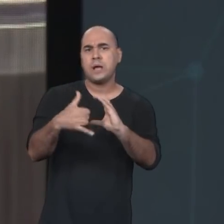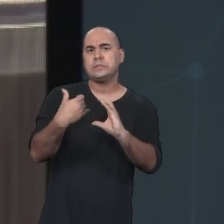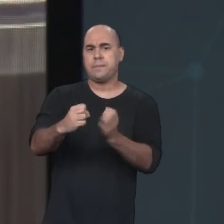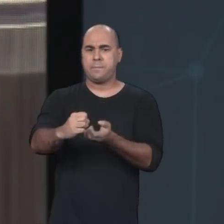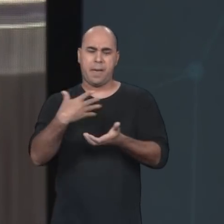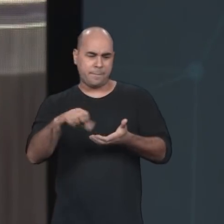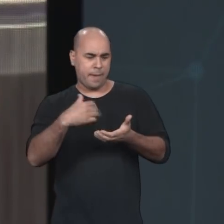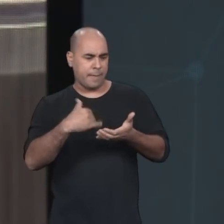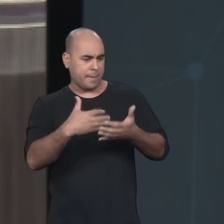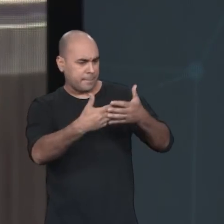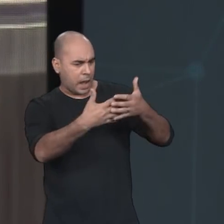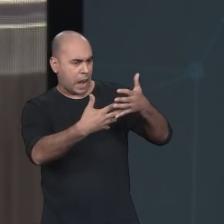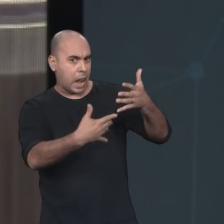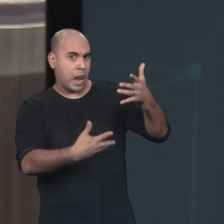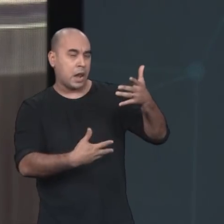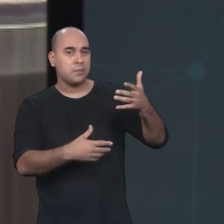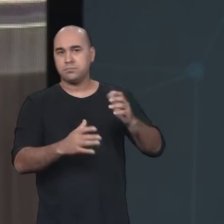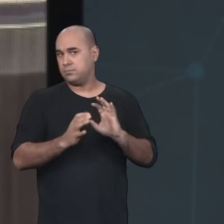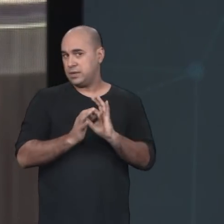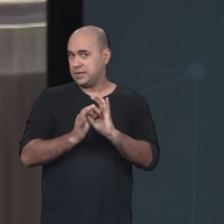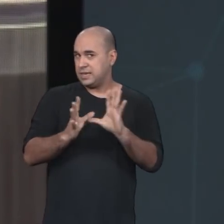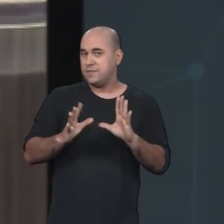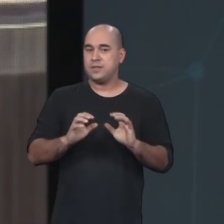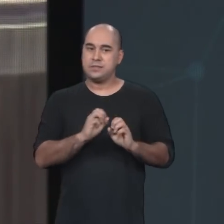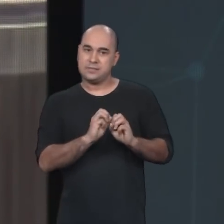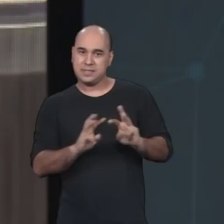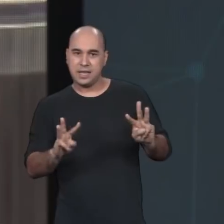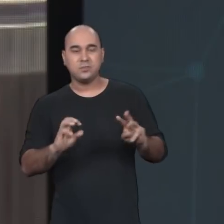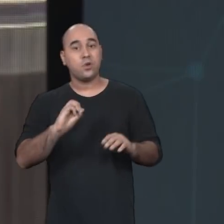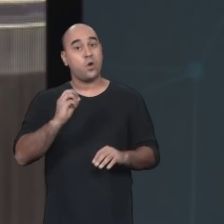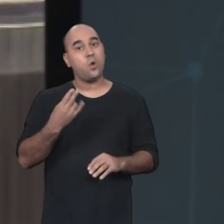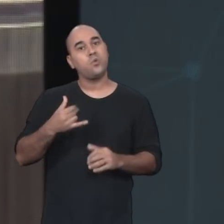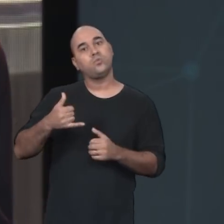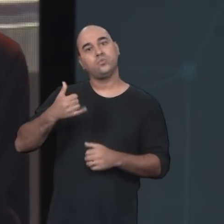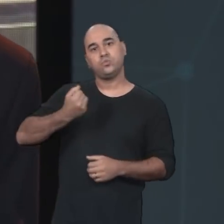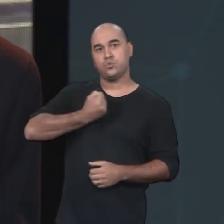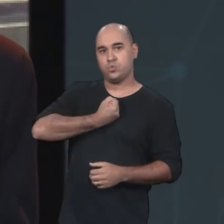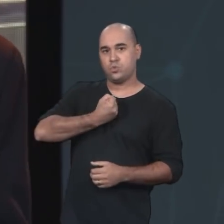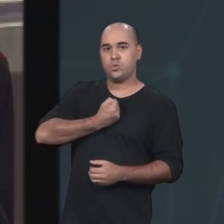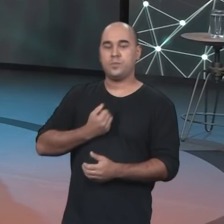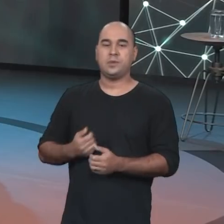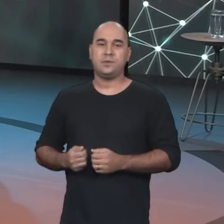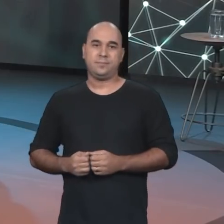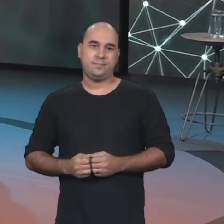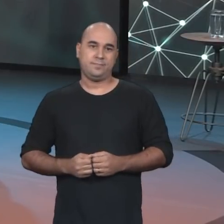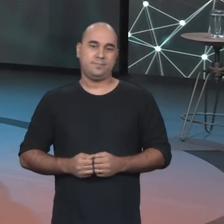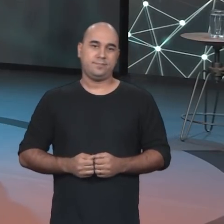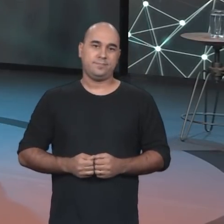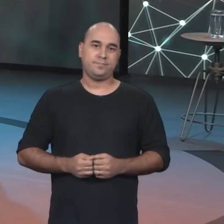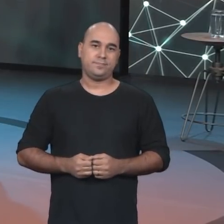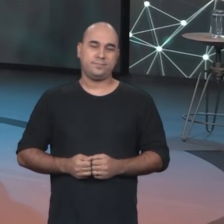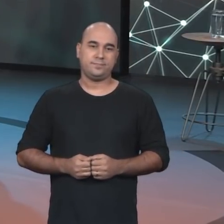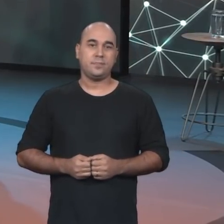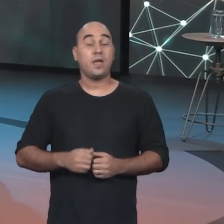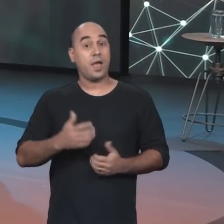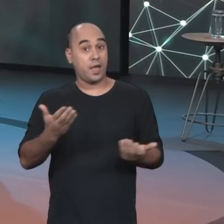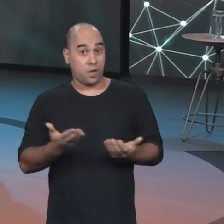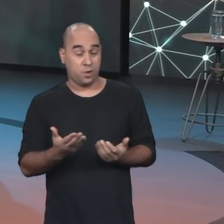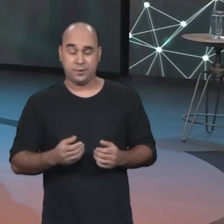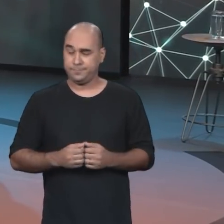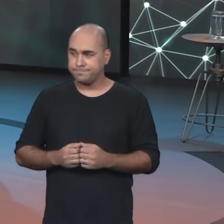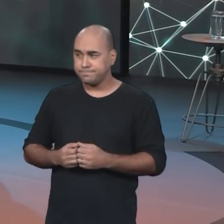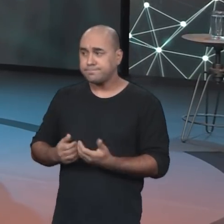que for melhor para você. Entre em contato sem custo nenhum e a gente envia para sua casa. Agora, Flávia, todas as noites nós temos aqui,